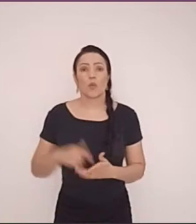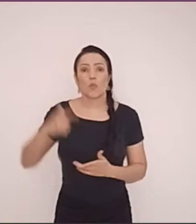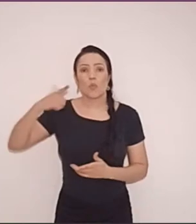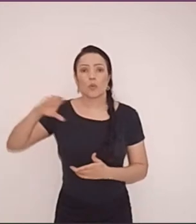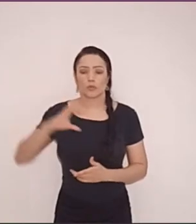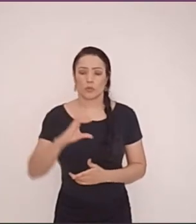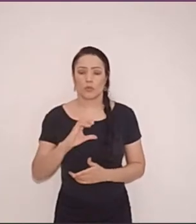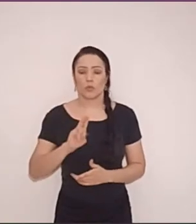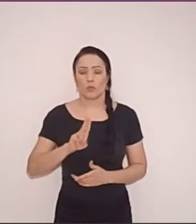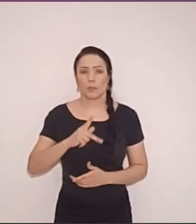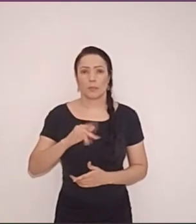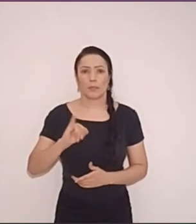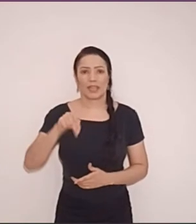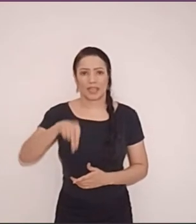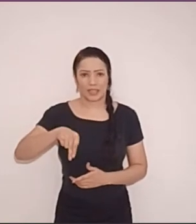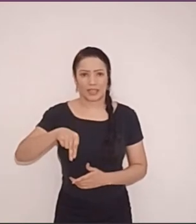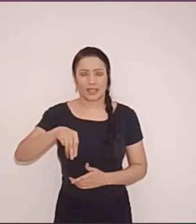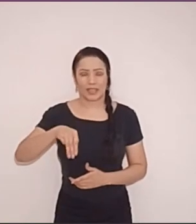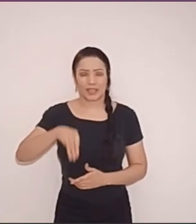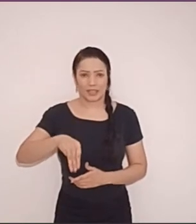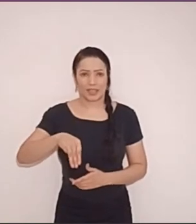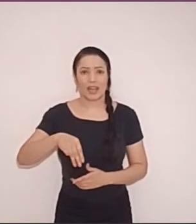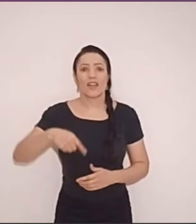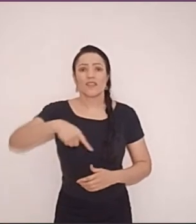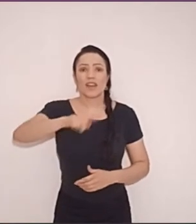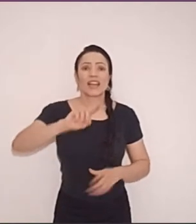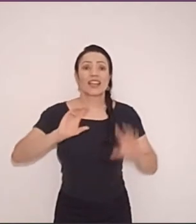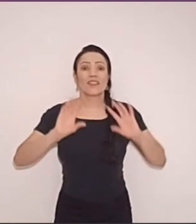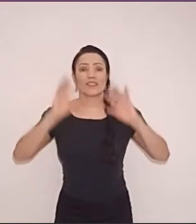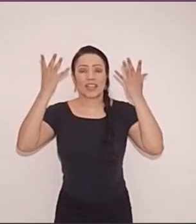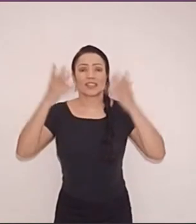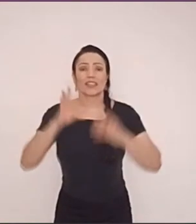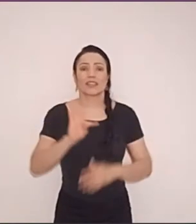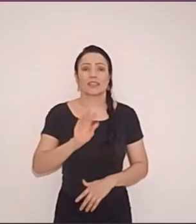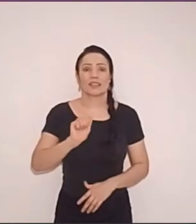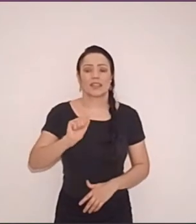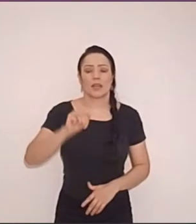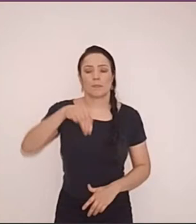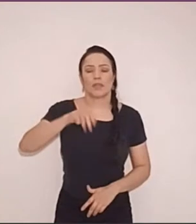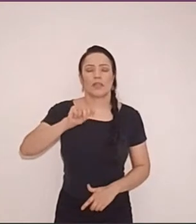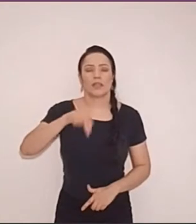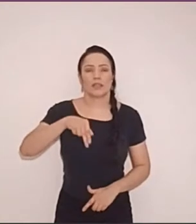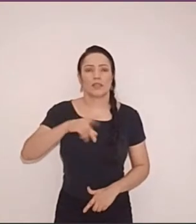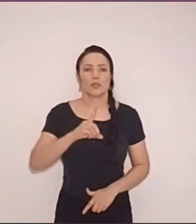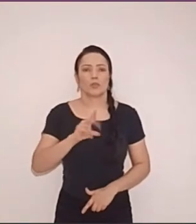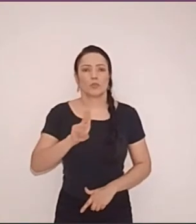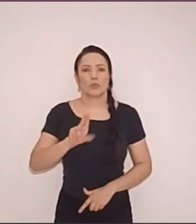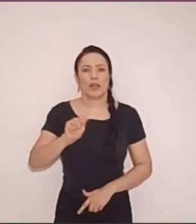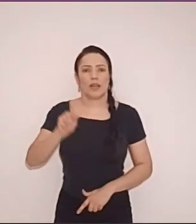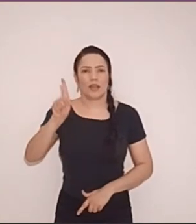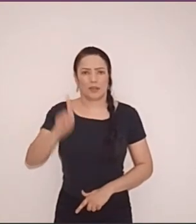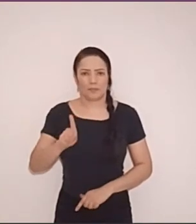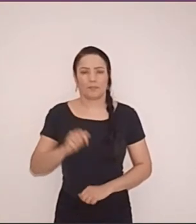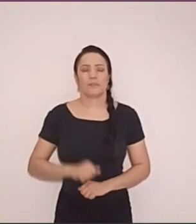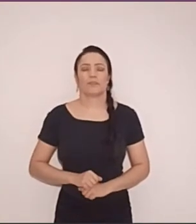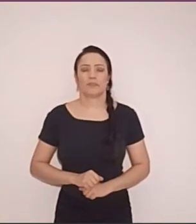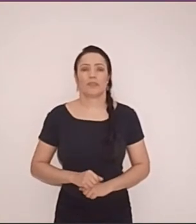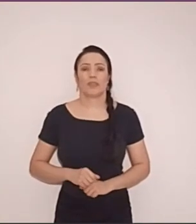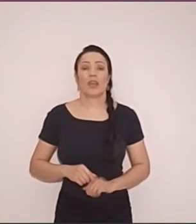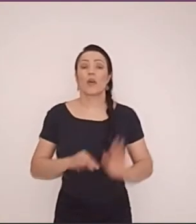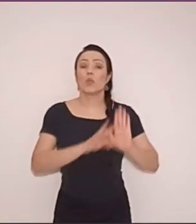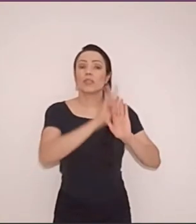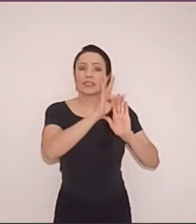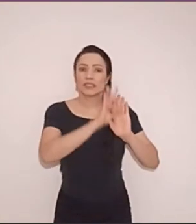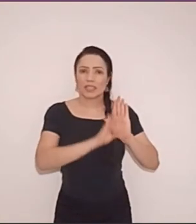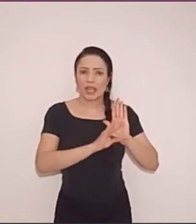o link vai para festa de tamanduá revista Praia Vermelha na UFRJ Rio de Janeiro assistência eles